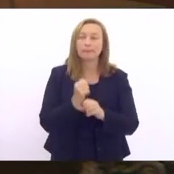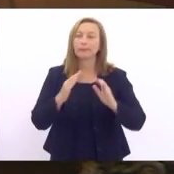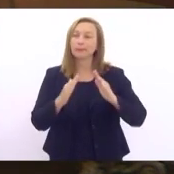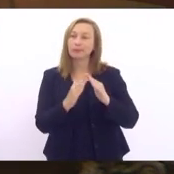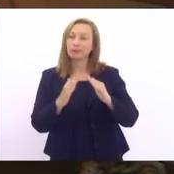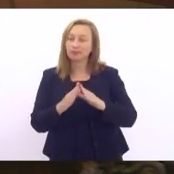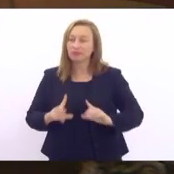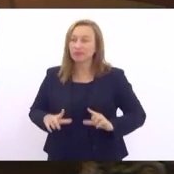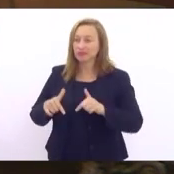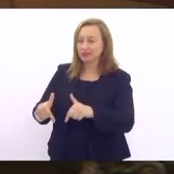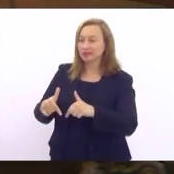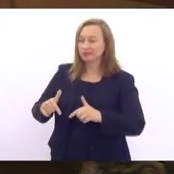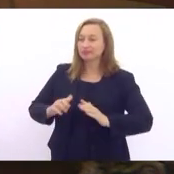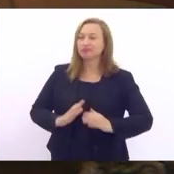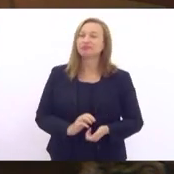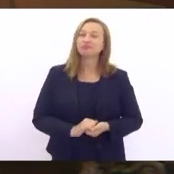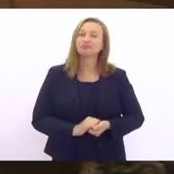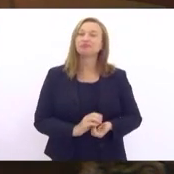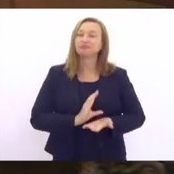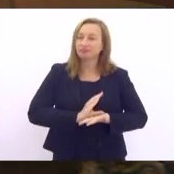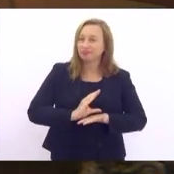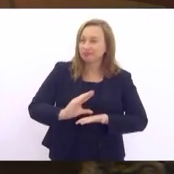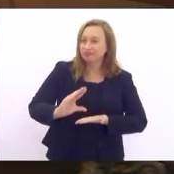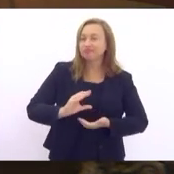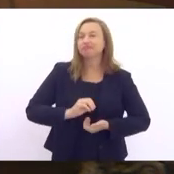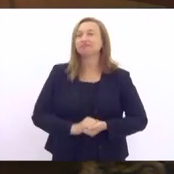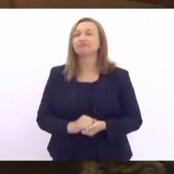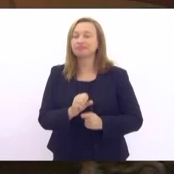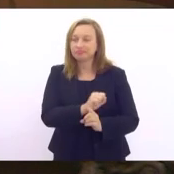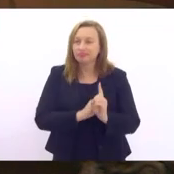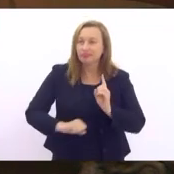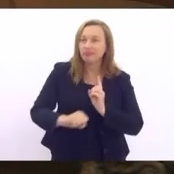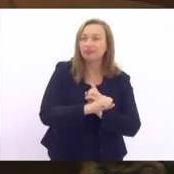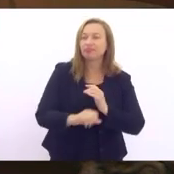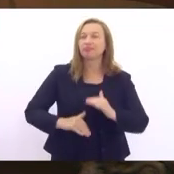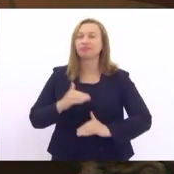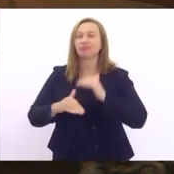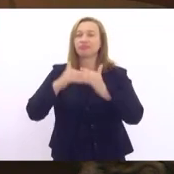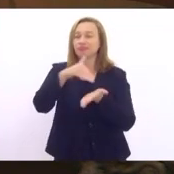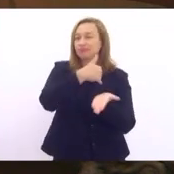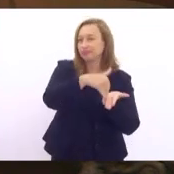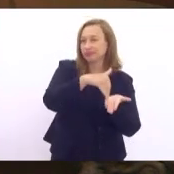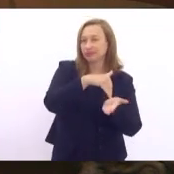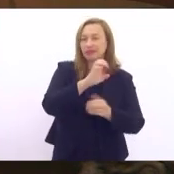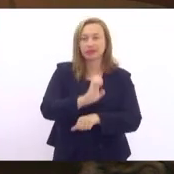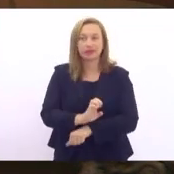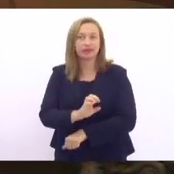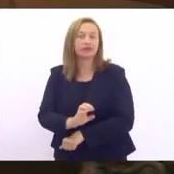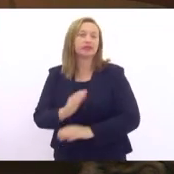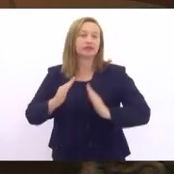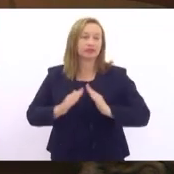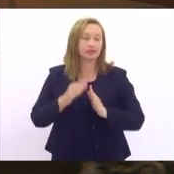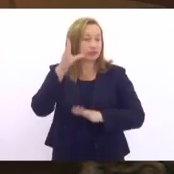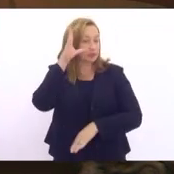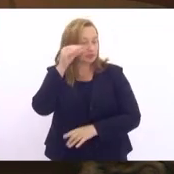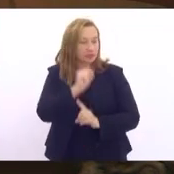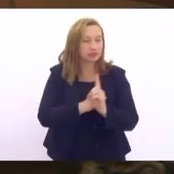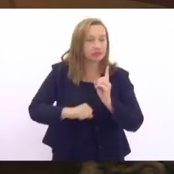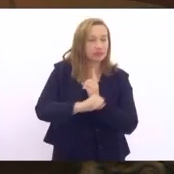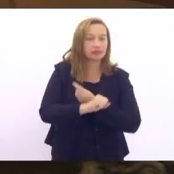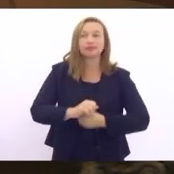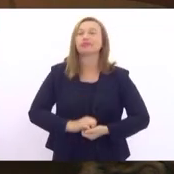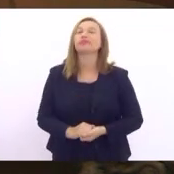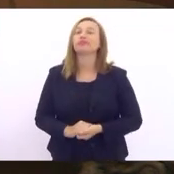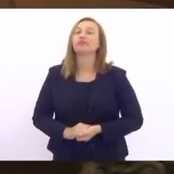interesse social desenvolvidos pela Secretaria Estadual de Habitação e Interesse Social. Ou seja, é uma mensagem que